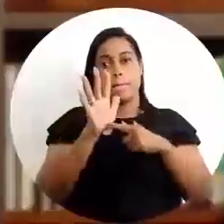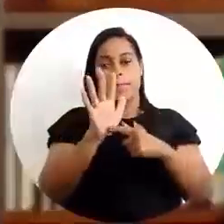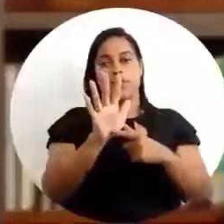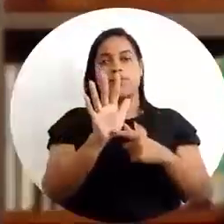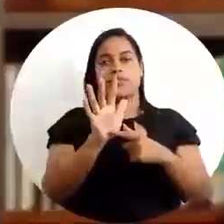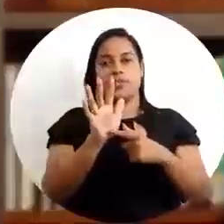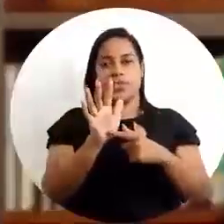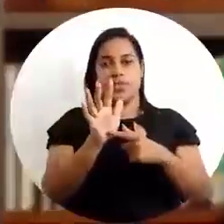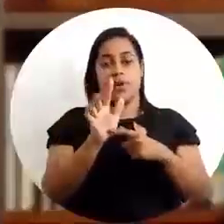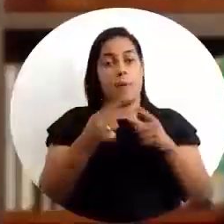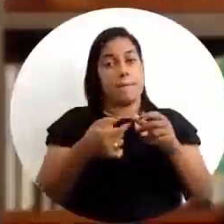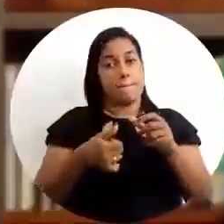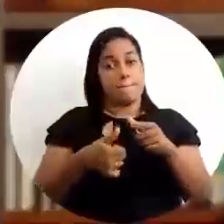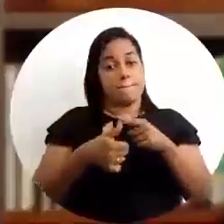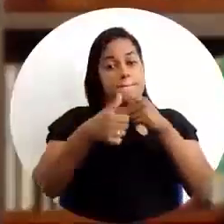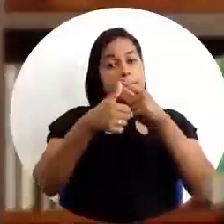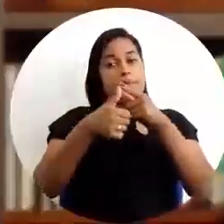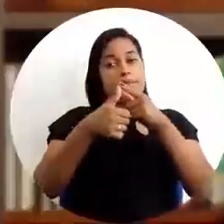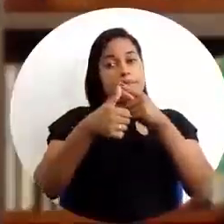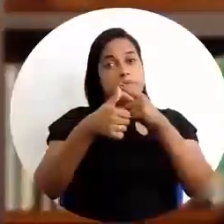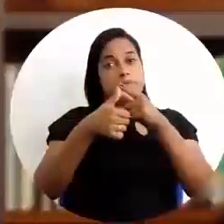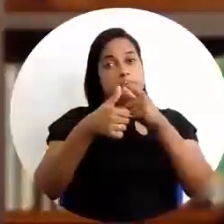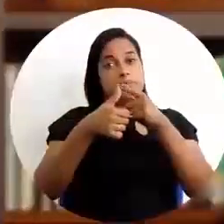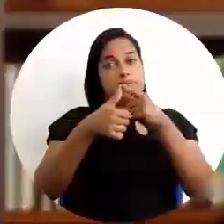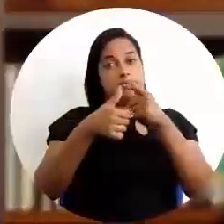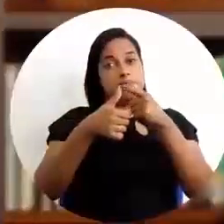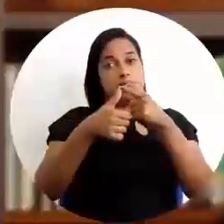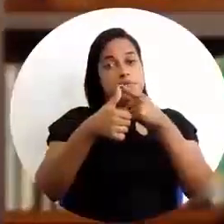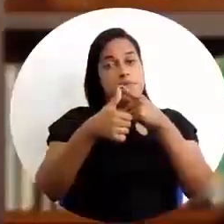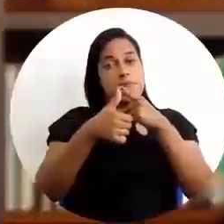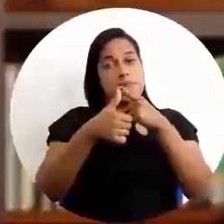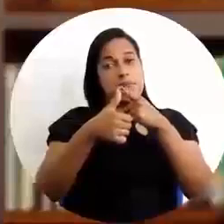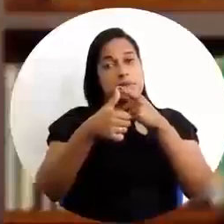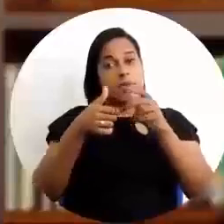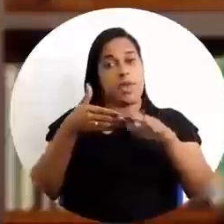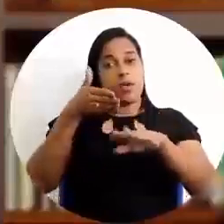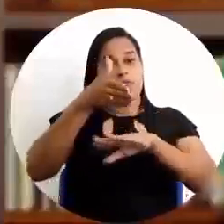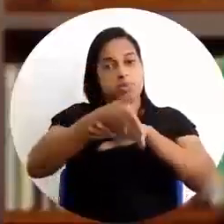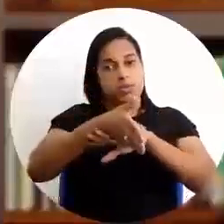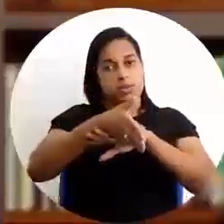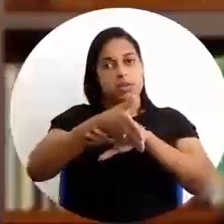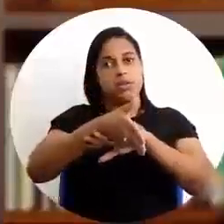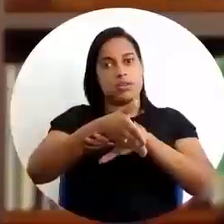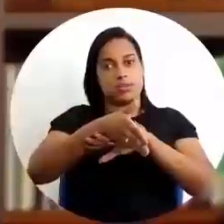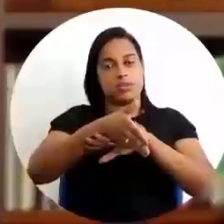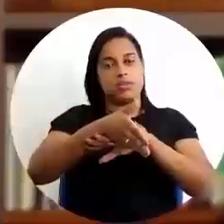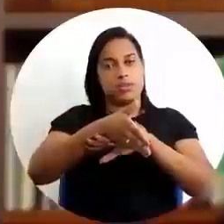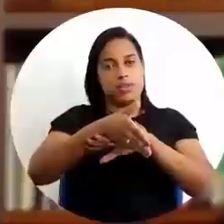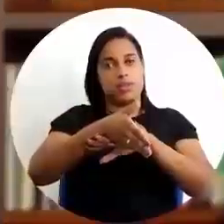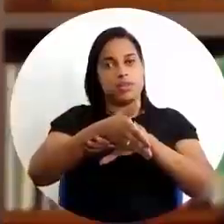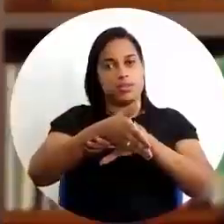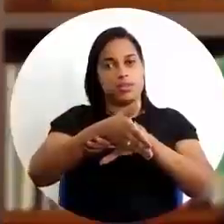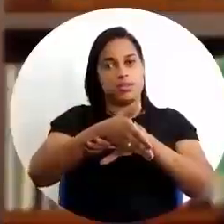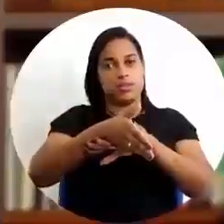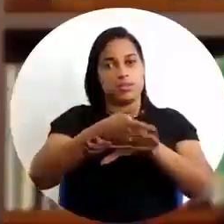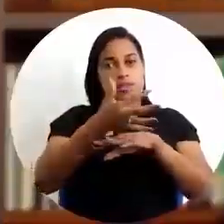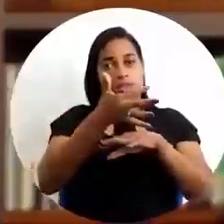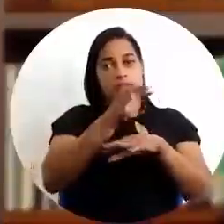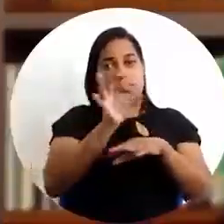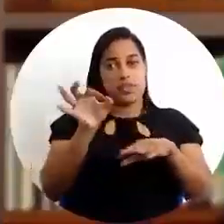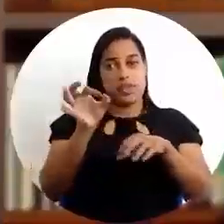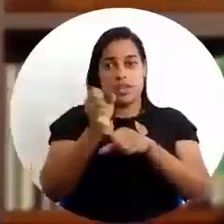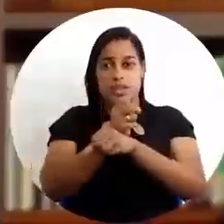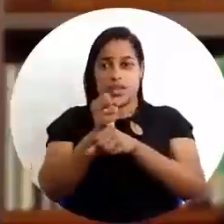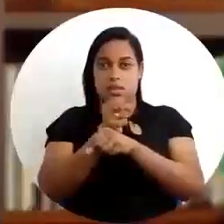dedo. Esse é o primeiro, a primeira página, a entrada, o início do livro do Gabriel Garcia Marques, chamado 100 Anos de